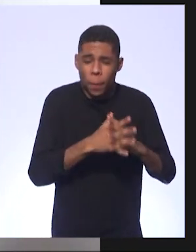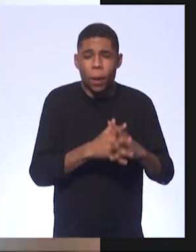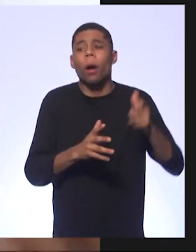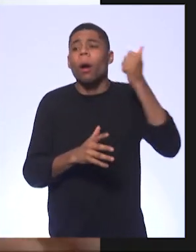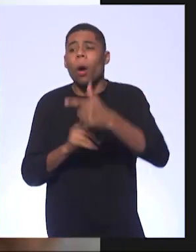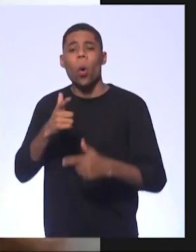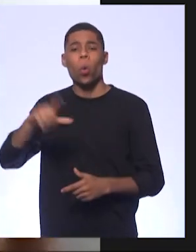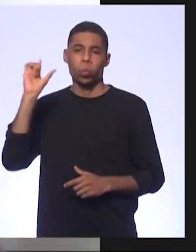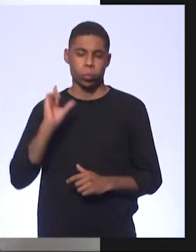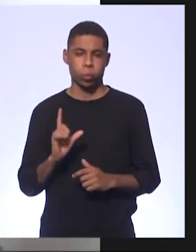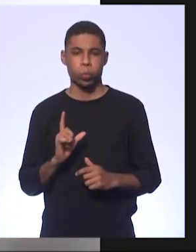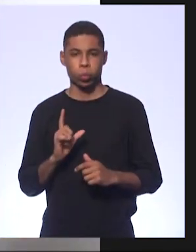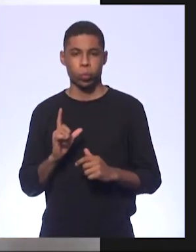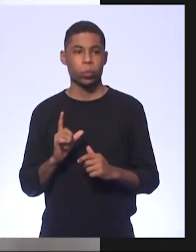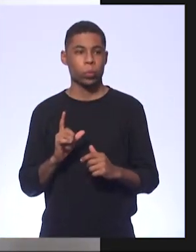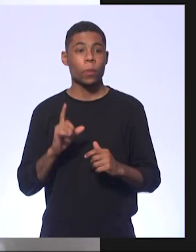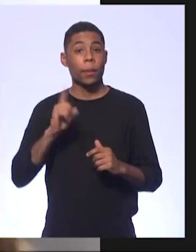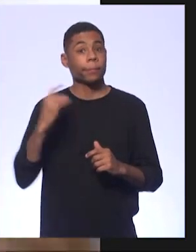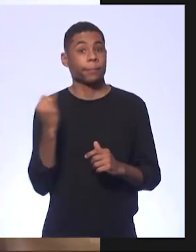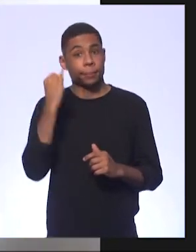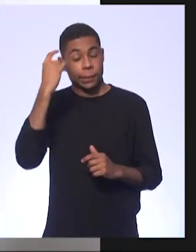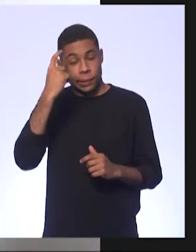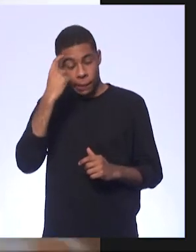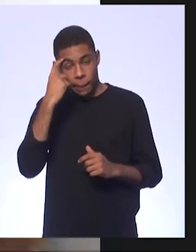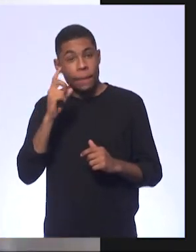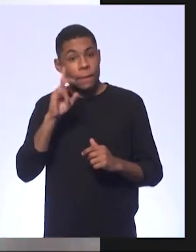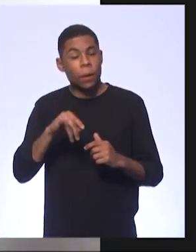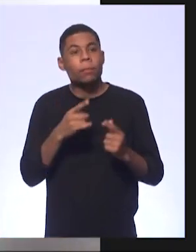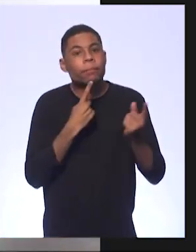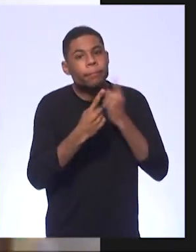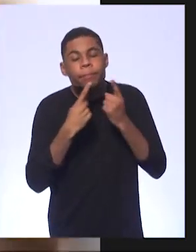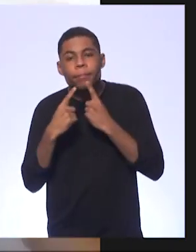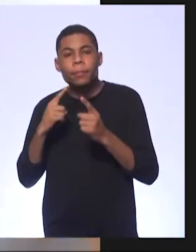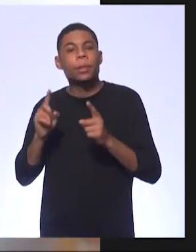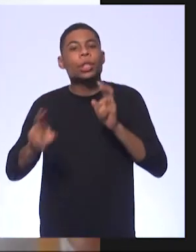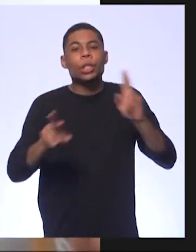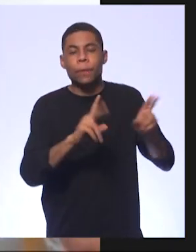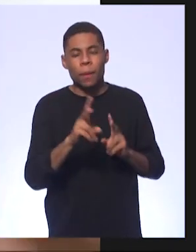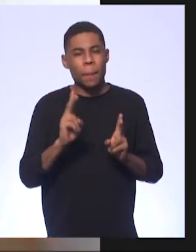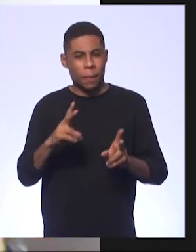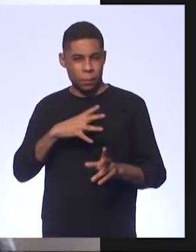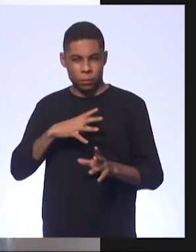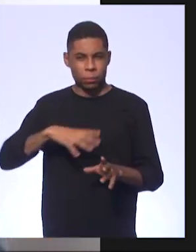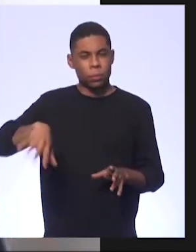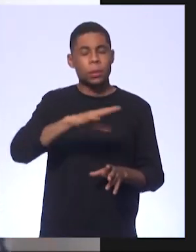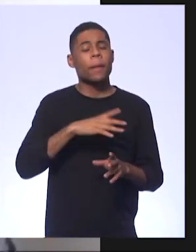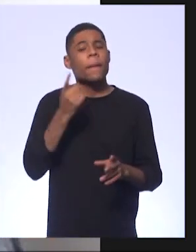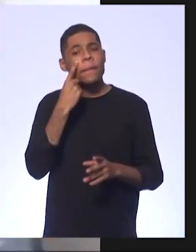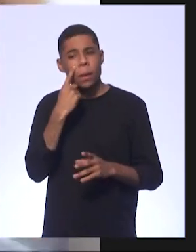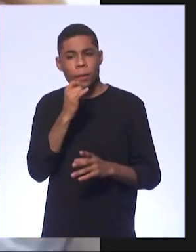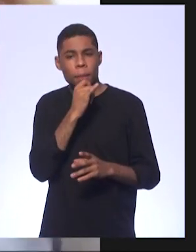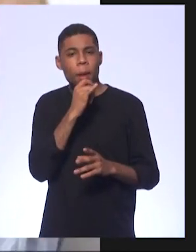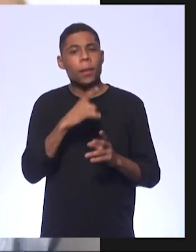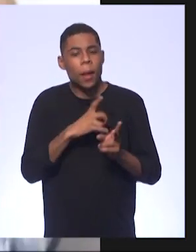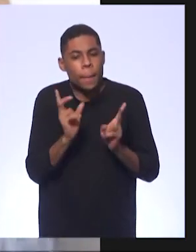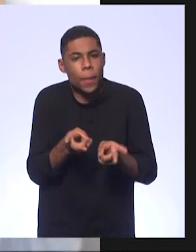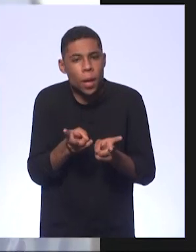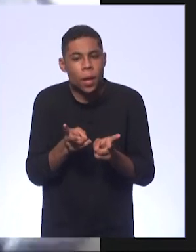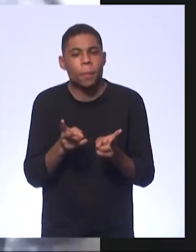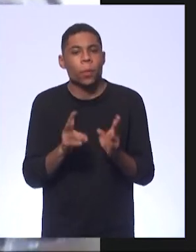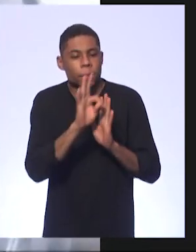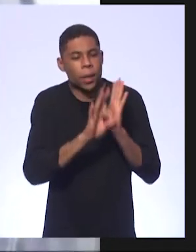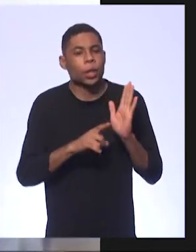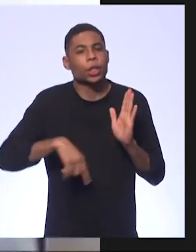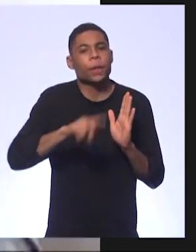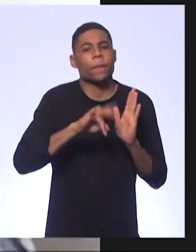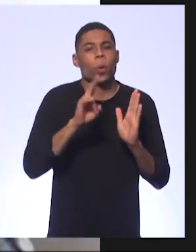Então, é importante, vamos discutir nas diferentes cidades para ver os textos que nós vamos usar. Não pode